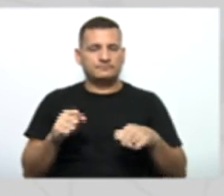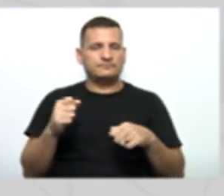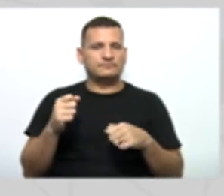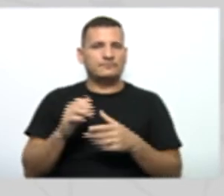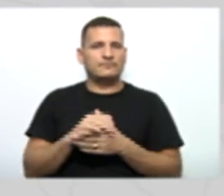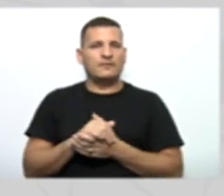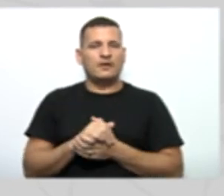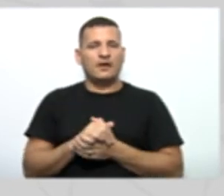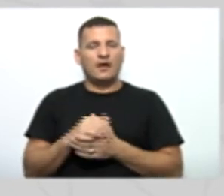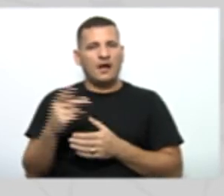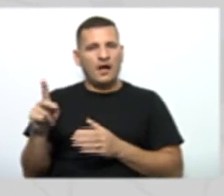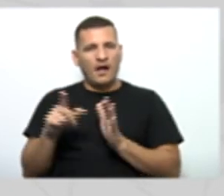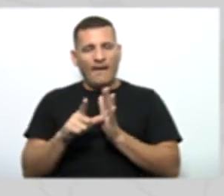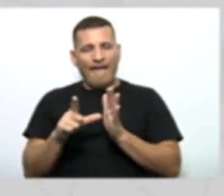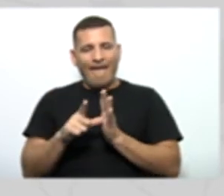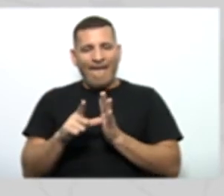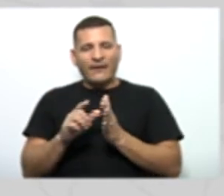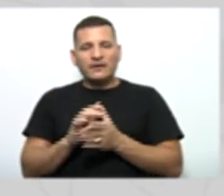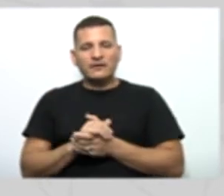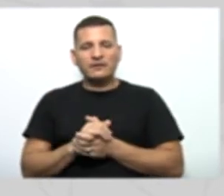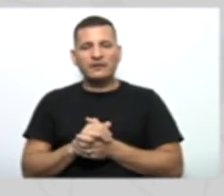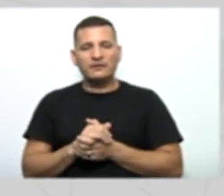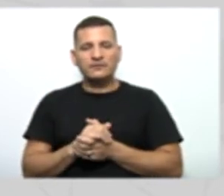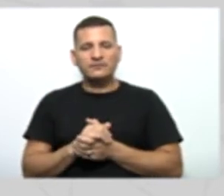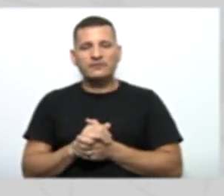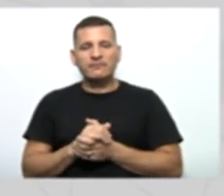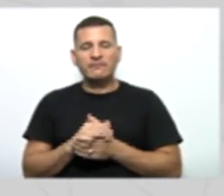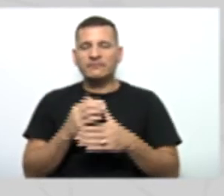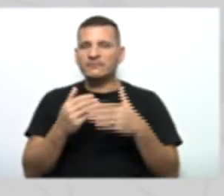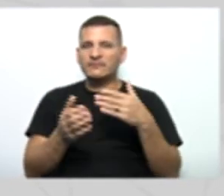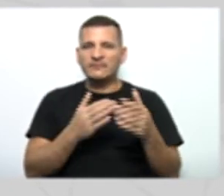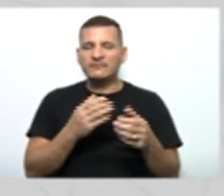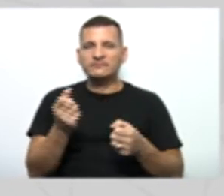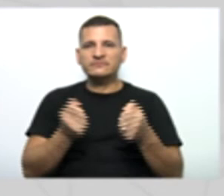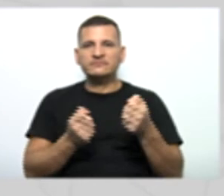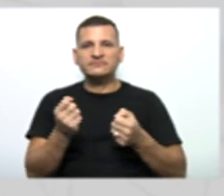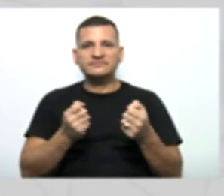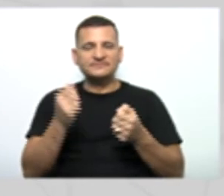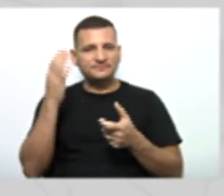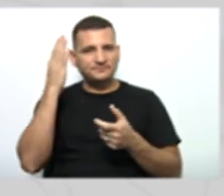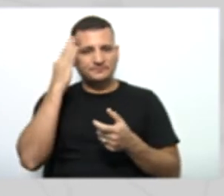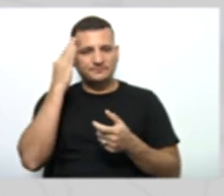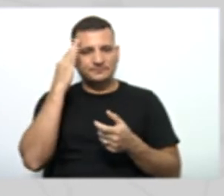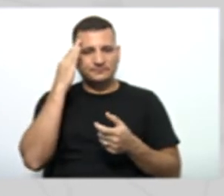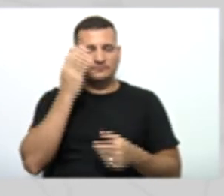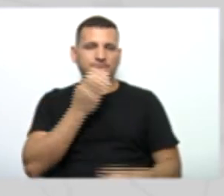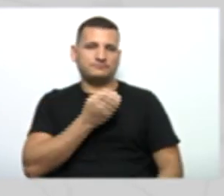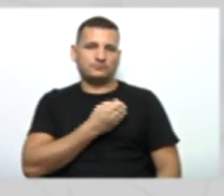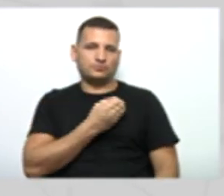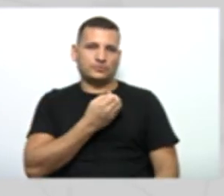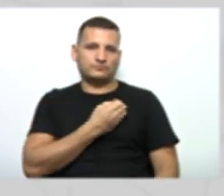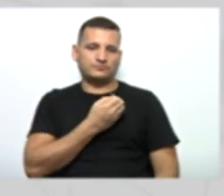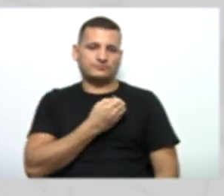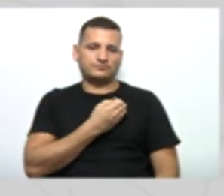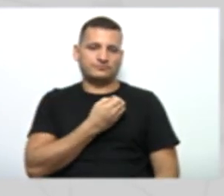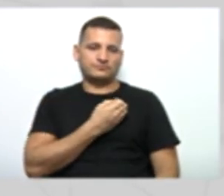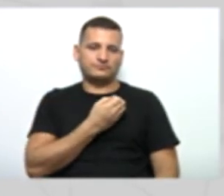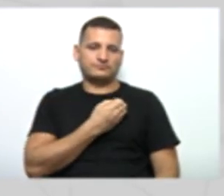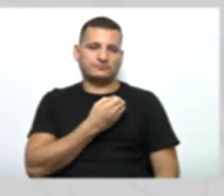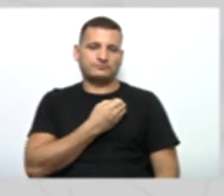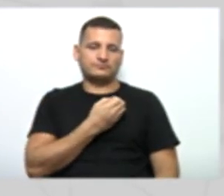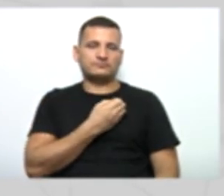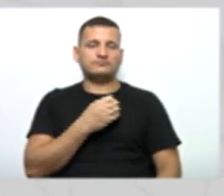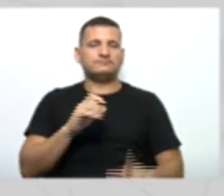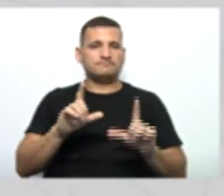negócio. Para qualquer veículo, sabemos que o número do chassi, número